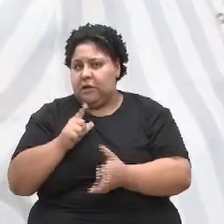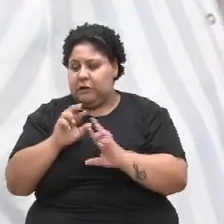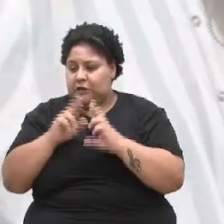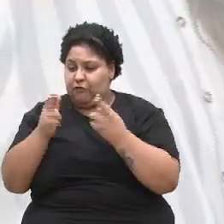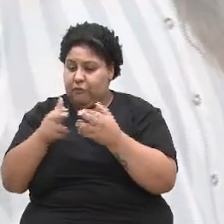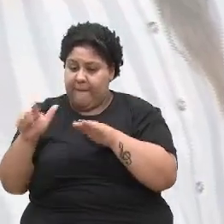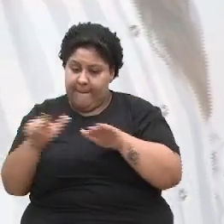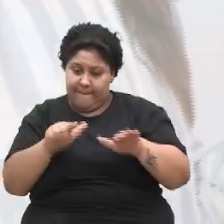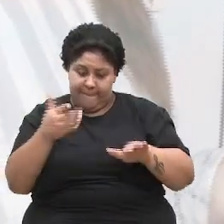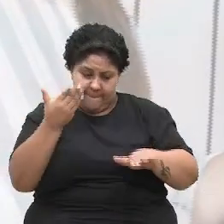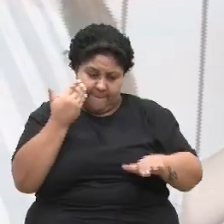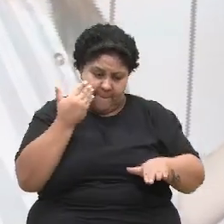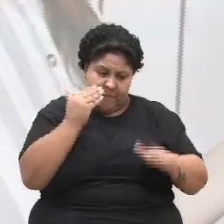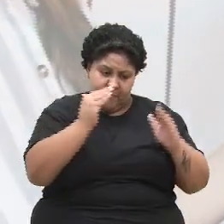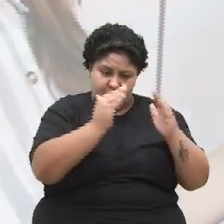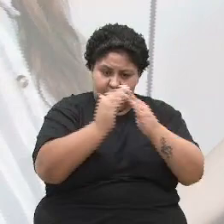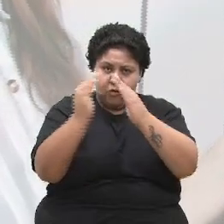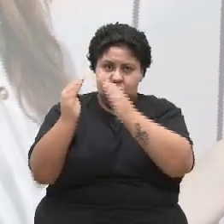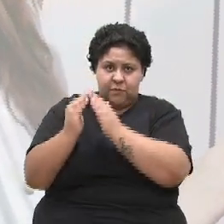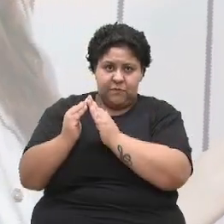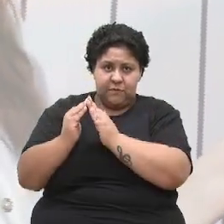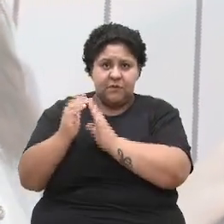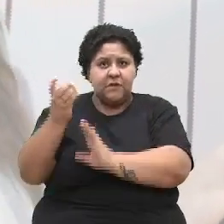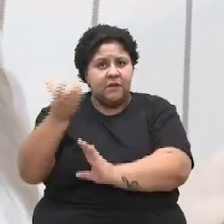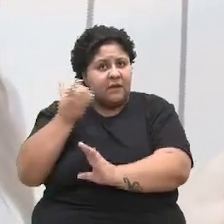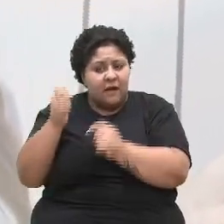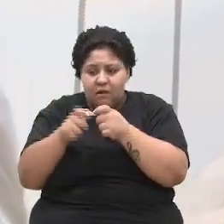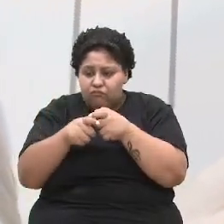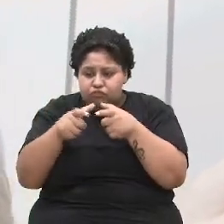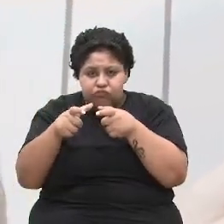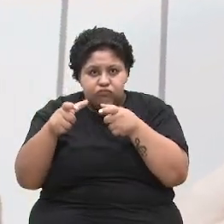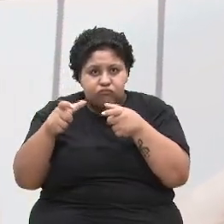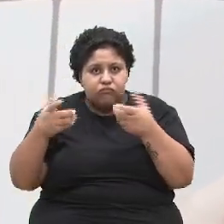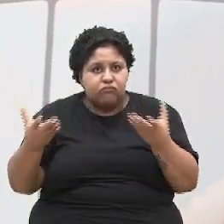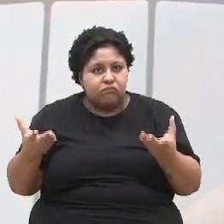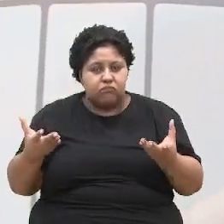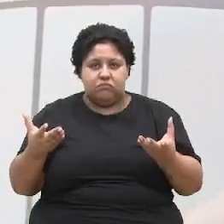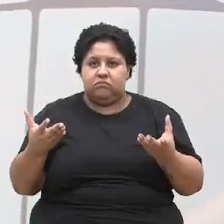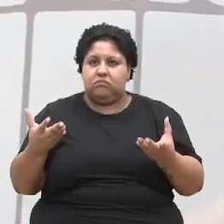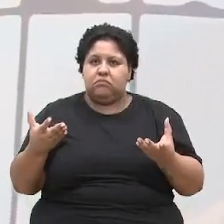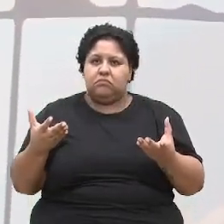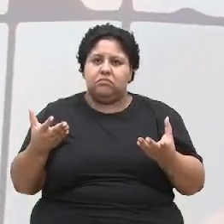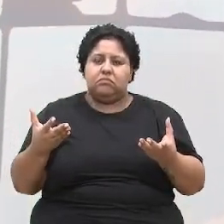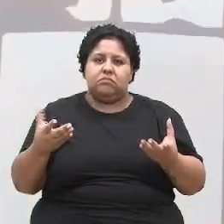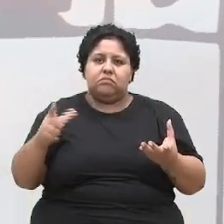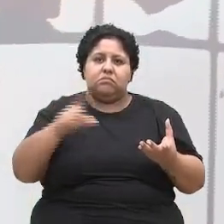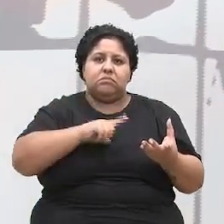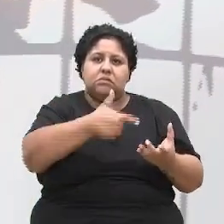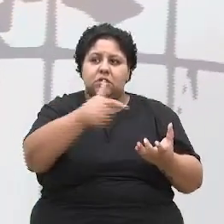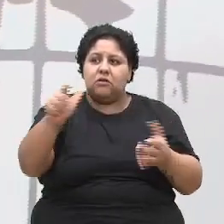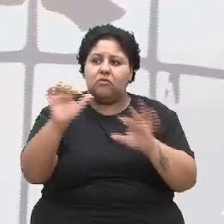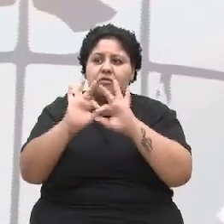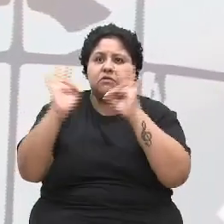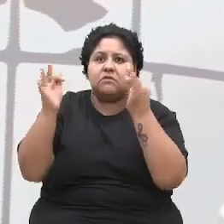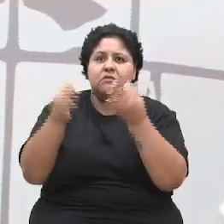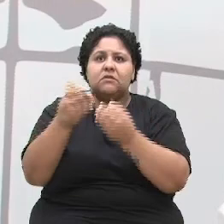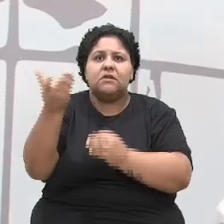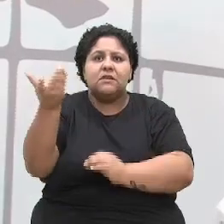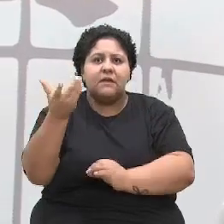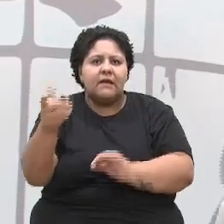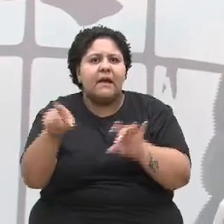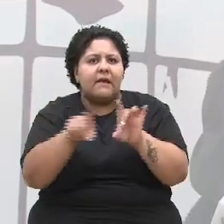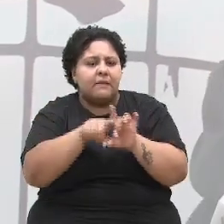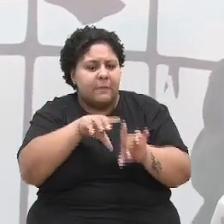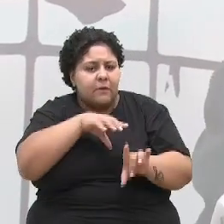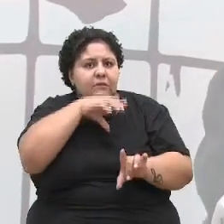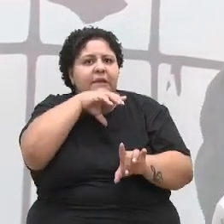os moradores e querem ampliar porque tem outras famílias que querem os canteiros.